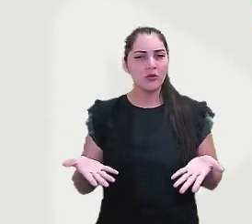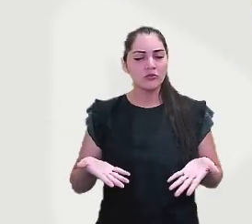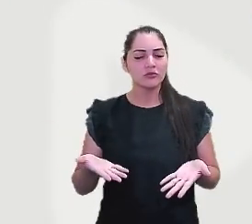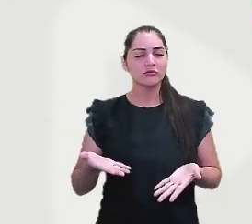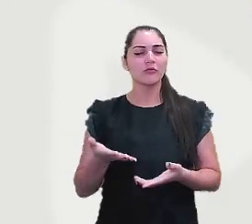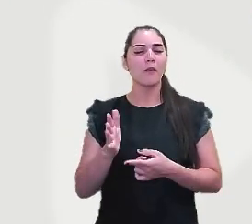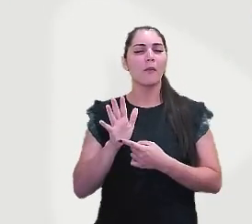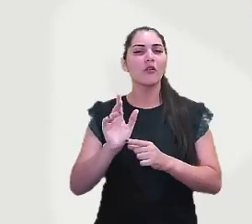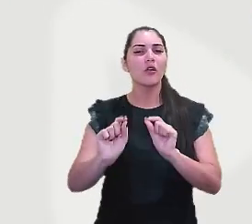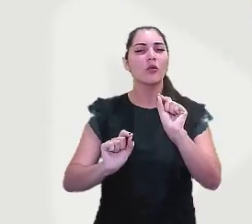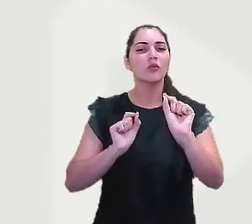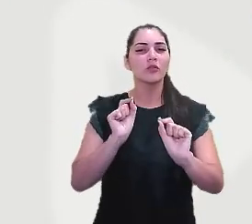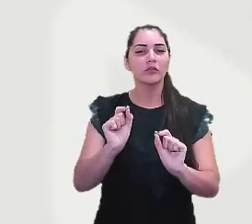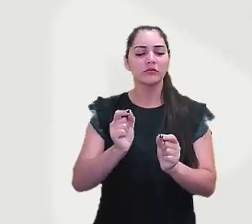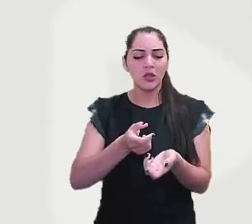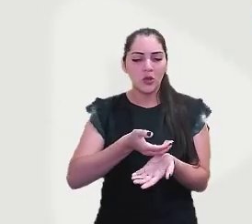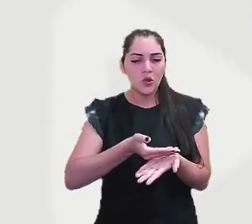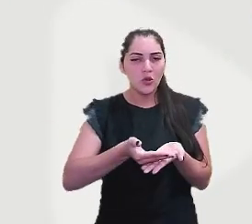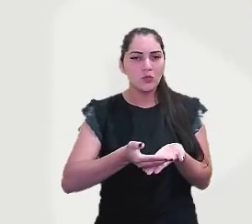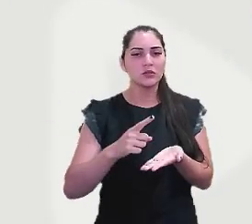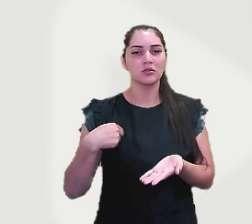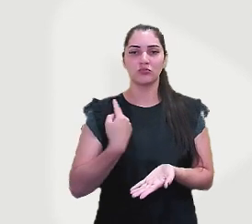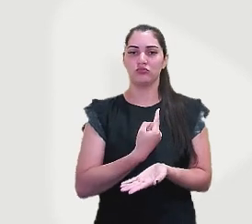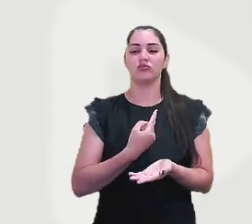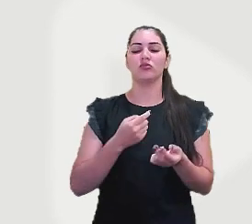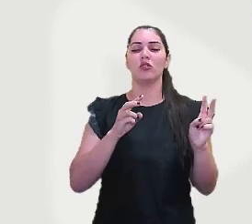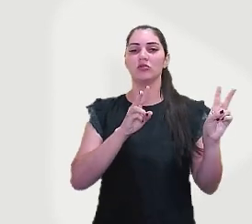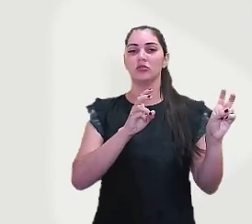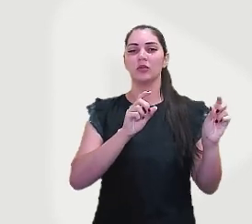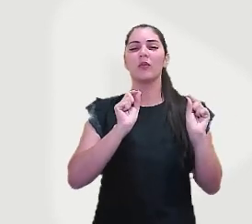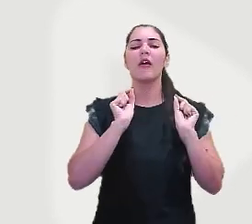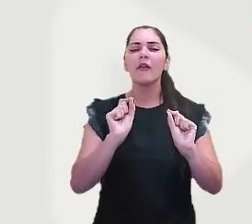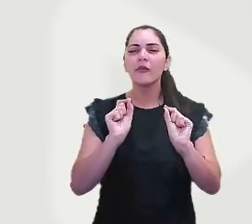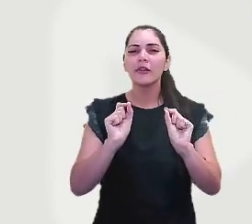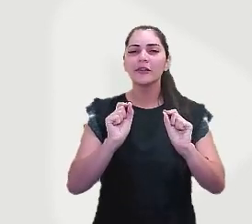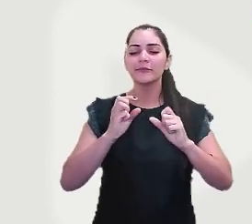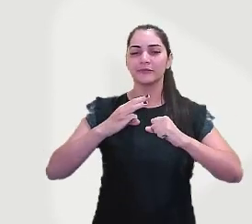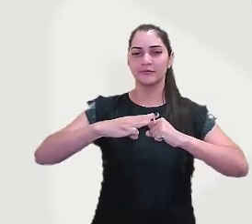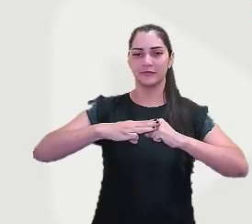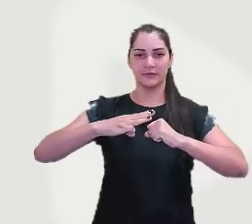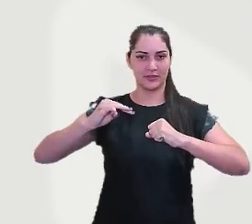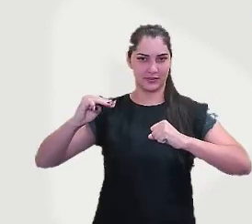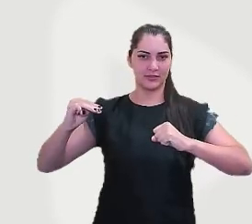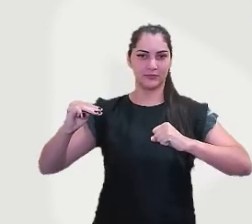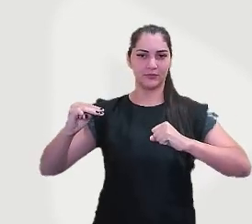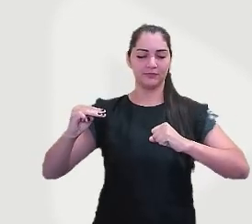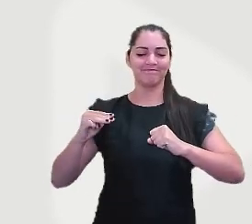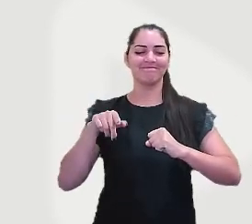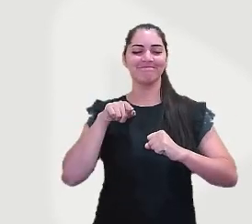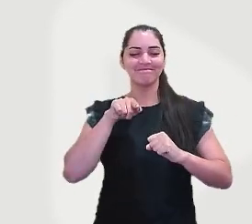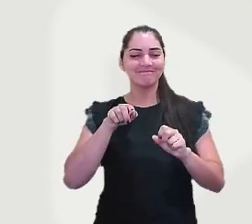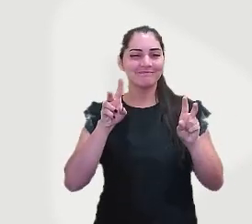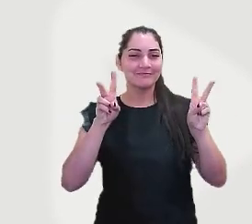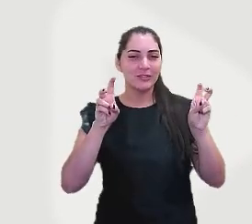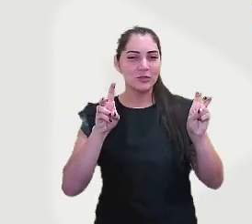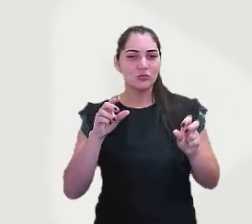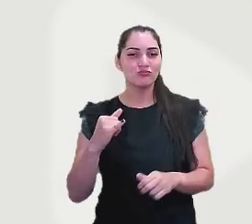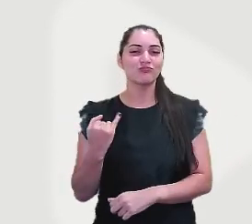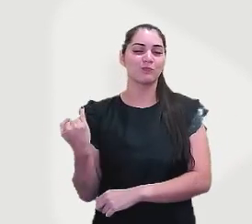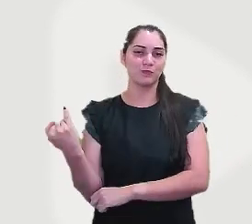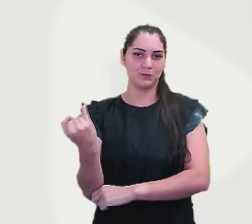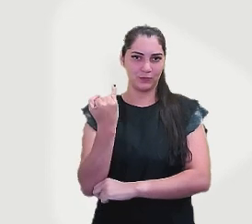ou melhor, a gente vai dar a introdução ao nosso tema, né? Que é sais minerais. Gente, um assunto extremamente